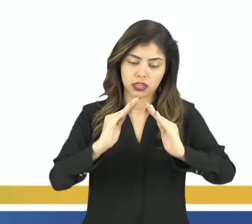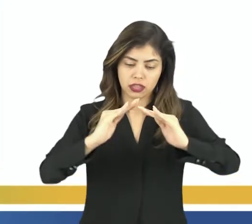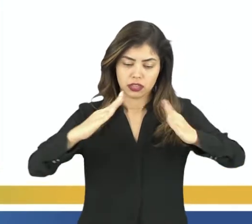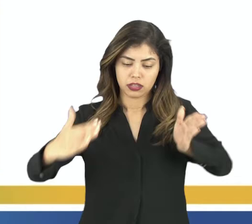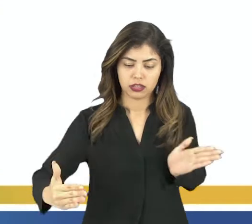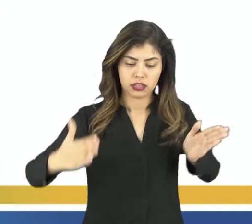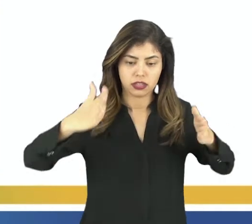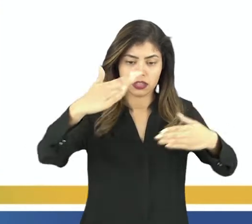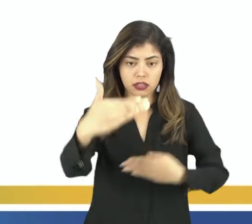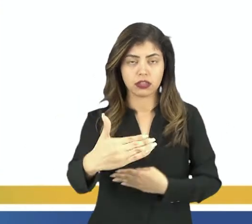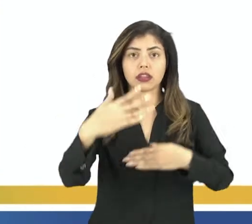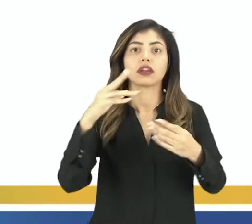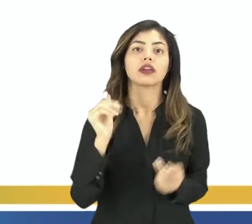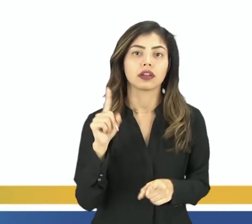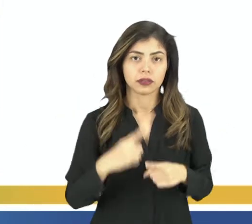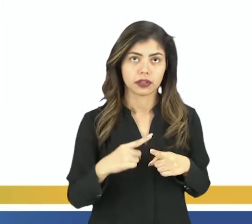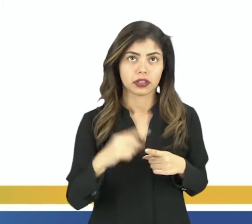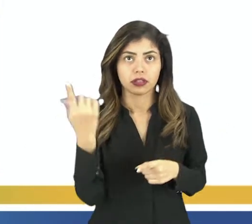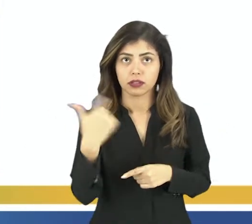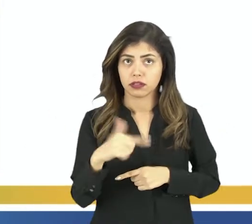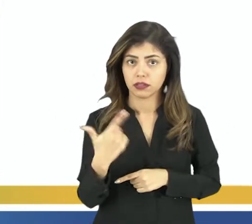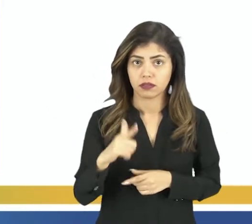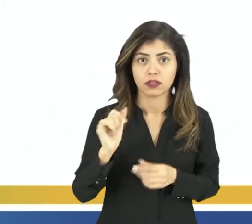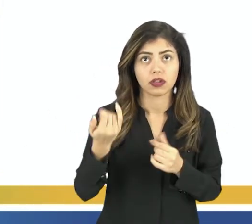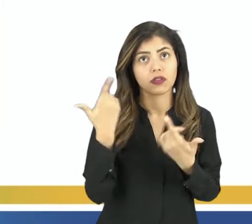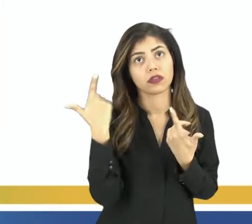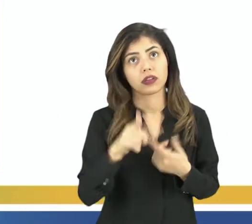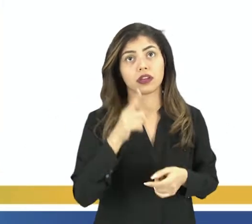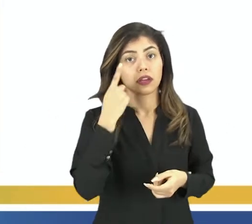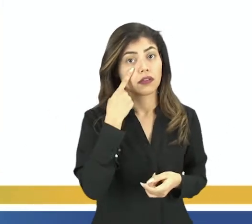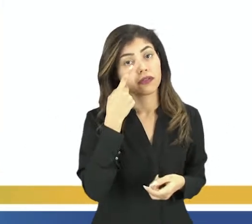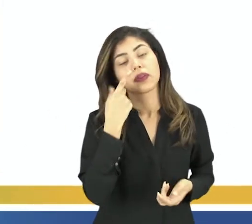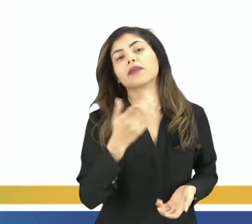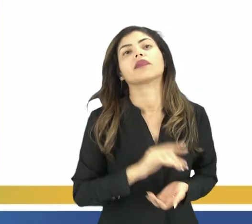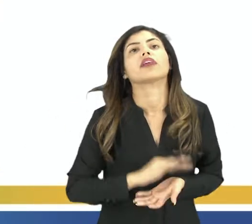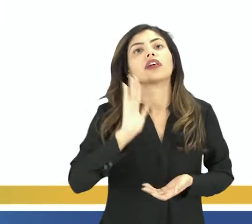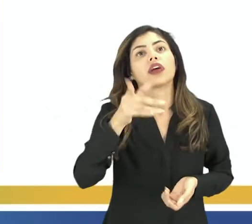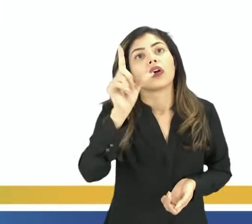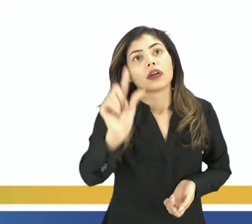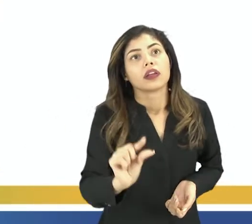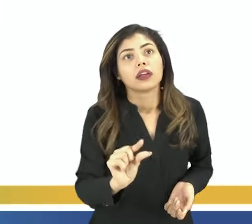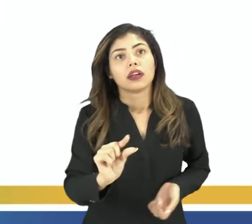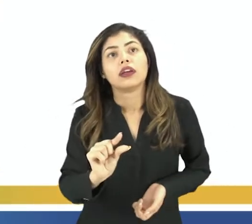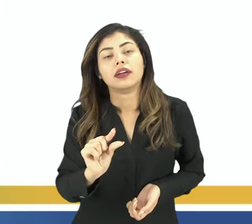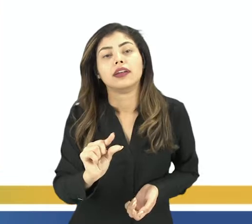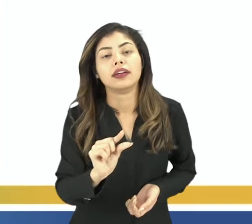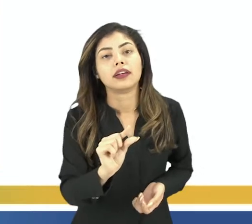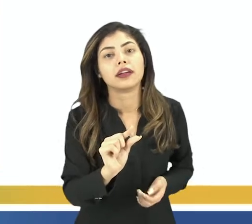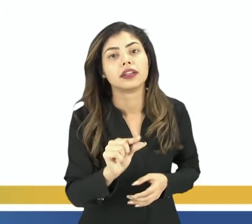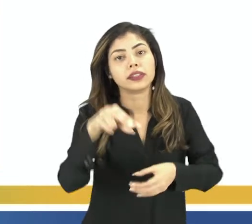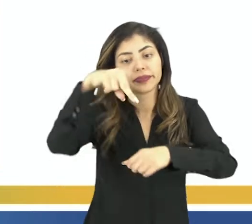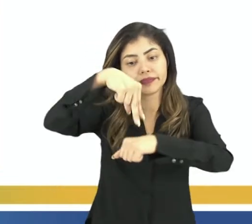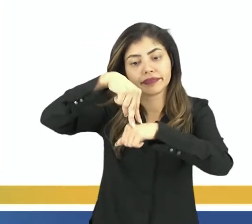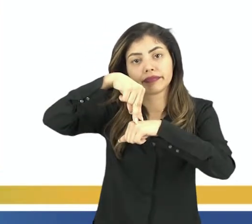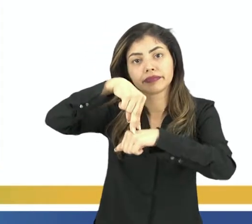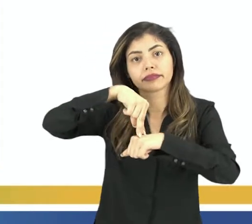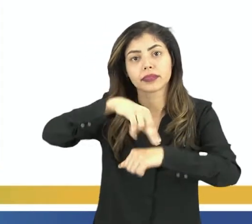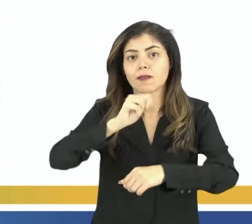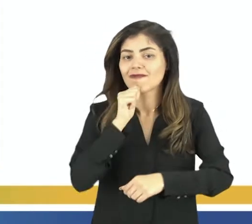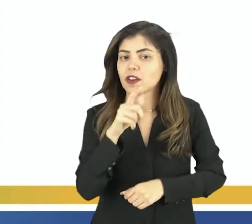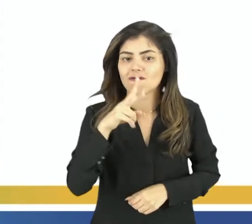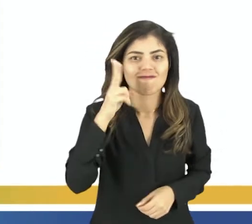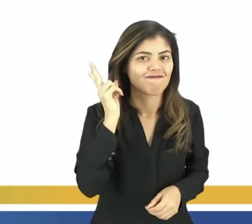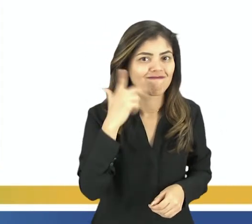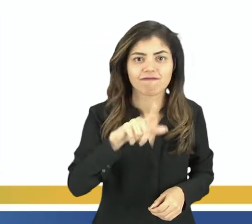uma cadeira e aí é justo porque sem ela ele não conseguiria ver o evento. Já o menor, estando em cima de uma única cadeira, ele